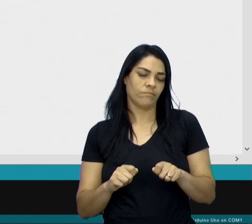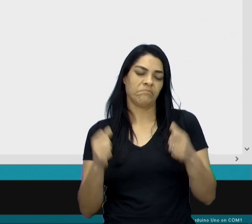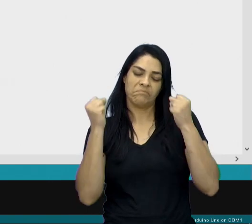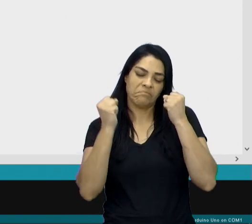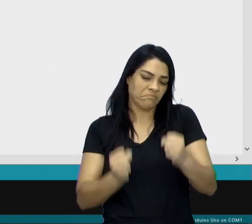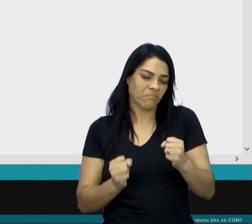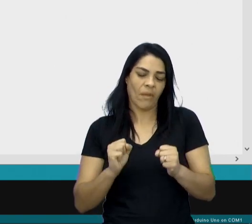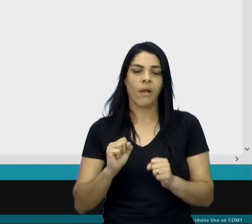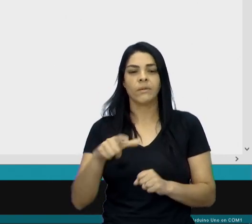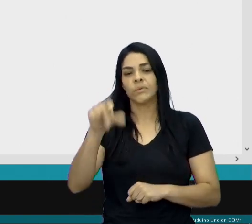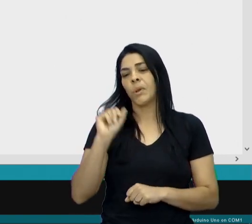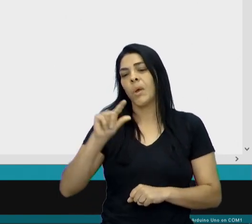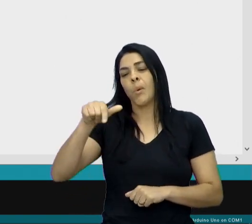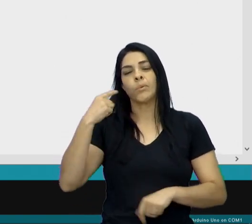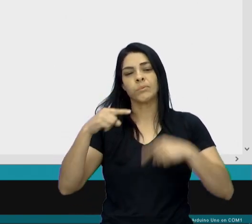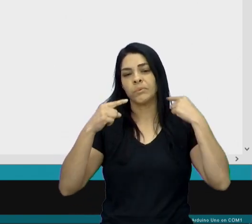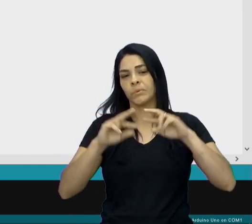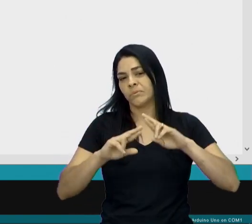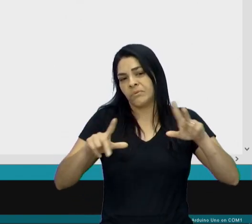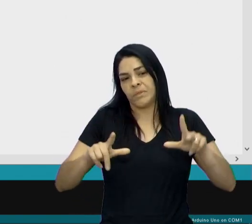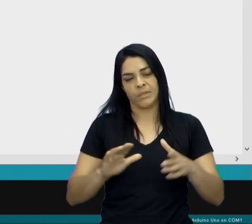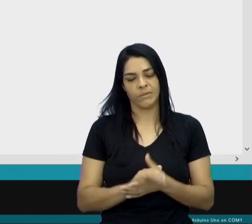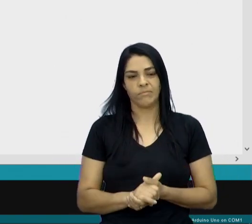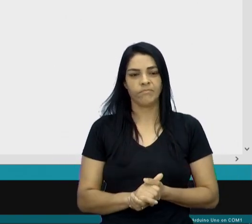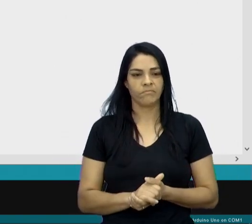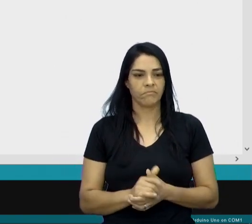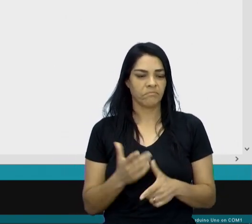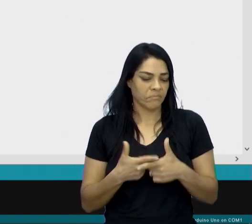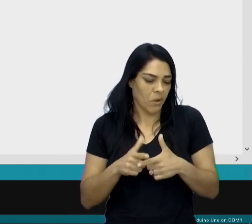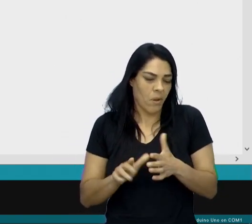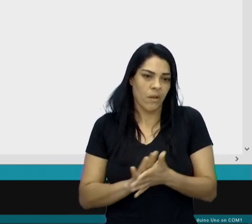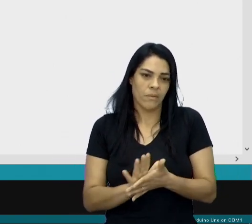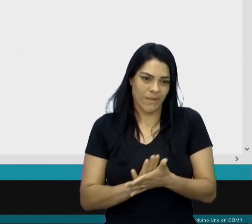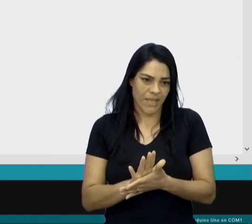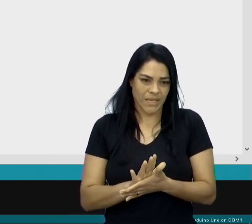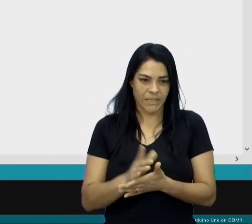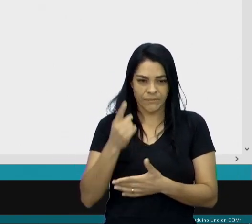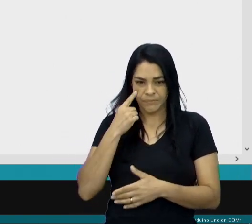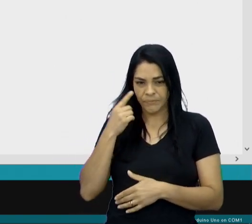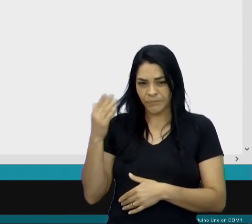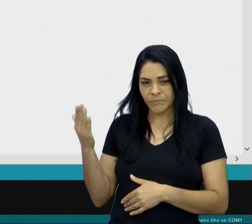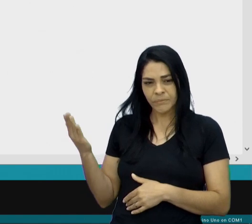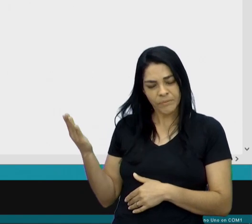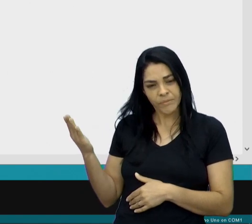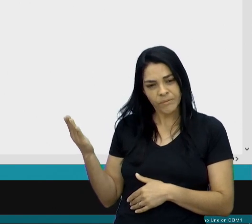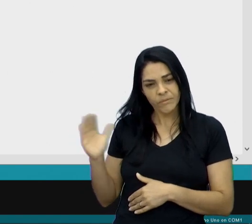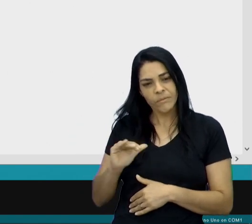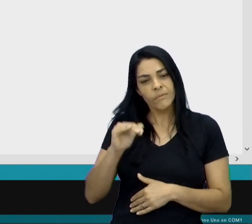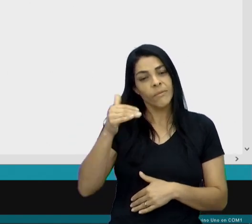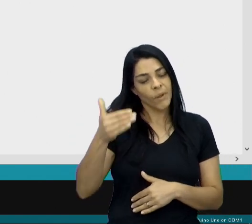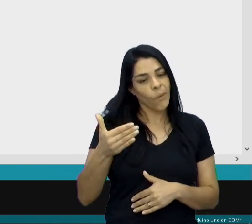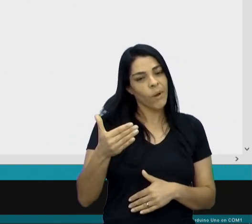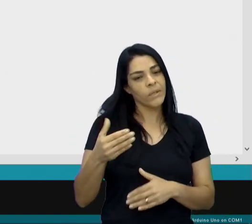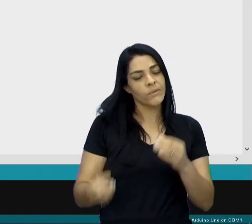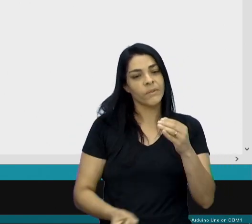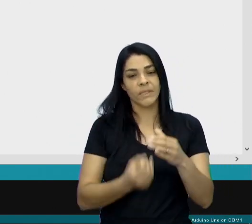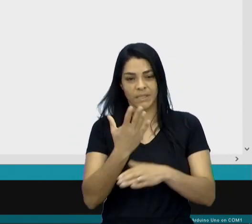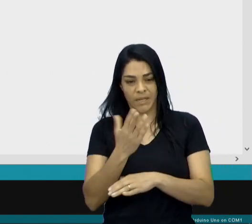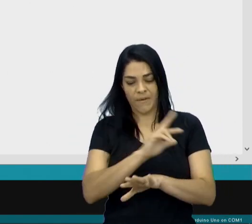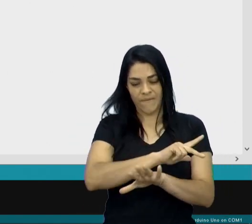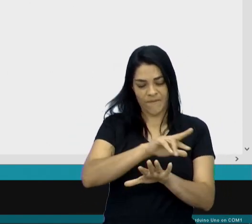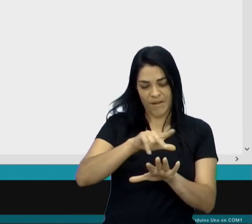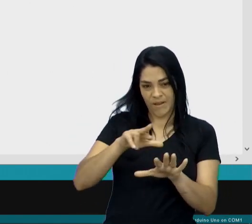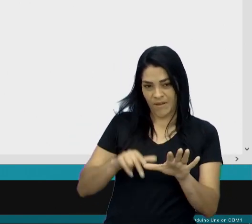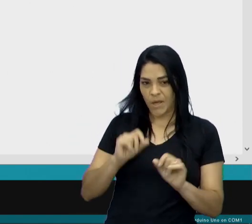você... Isso aqui é fixo. Quando não fica variando, a gente usa esse comando aqui, ó. Define, tá certo? Agora, quando você vai criar